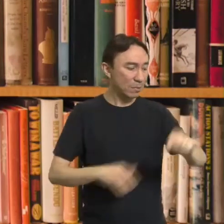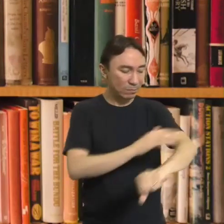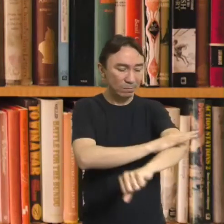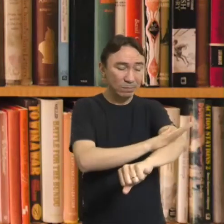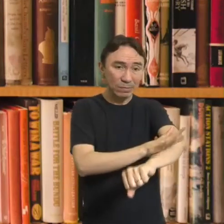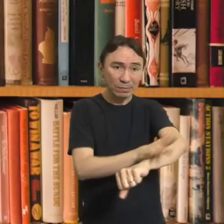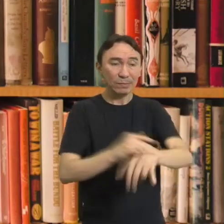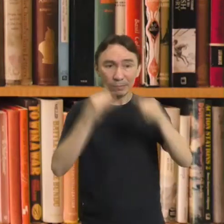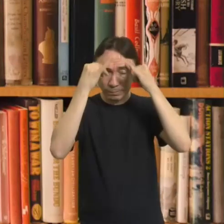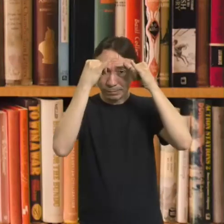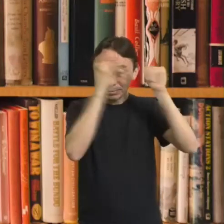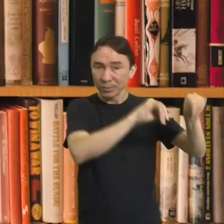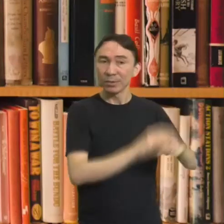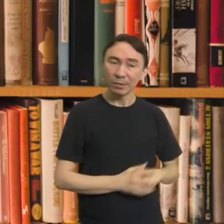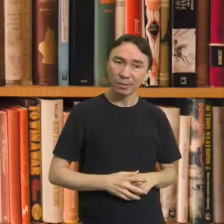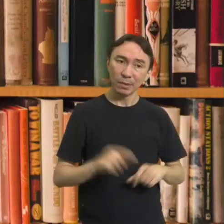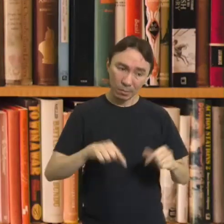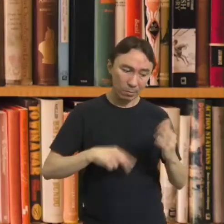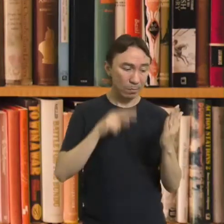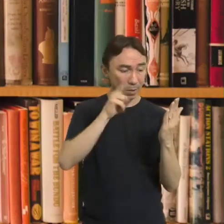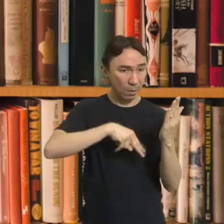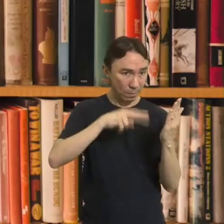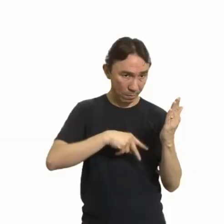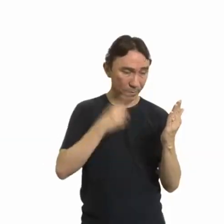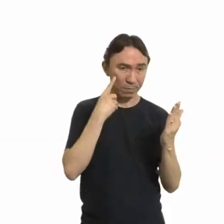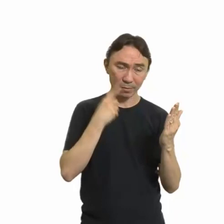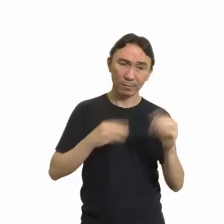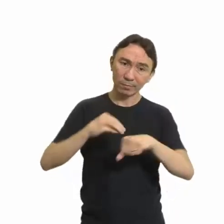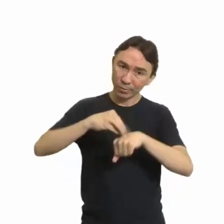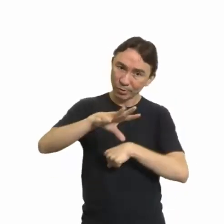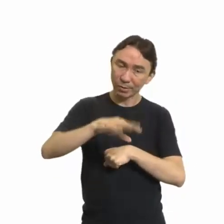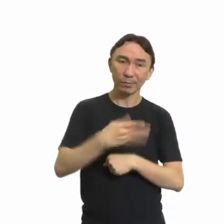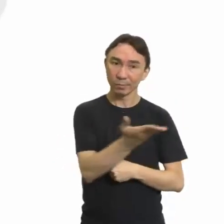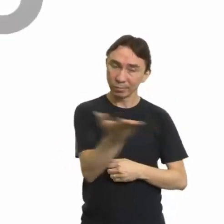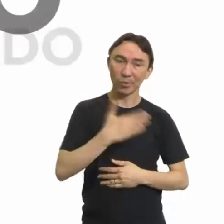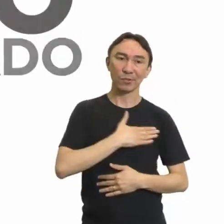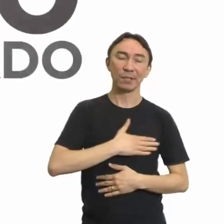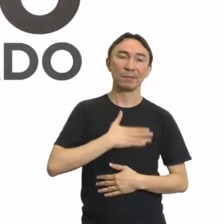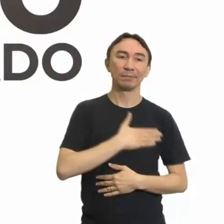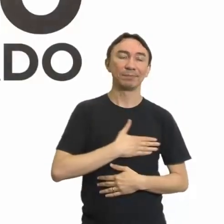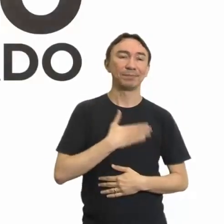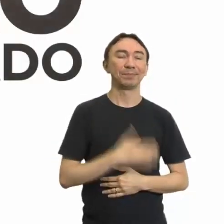Esta é a minha leitura de hoje e eu espero que vocês gostem.